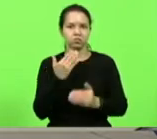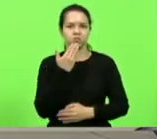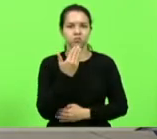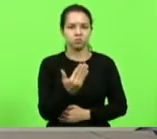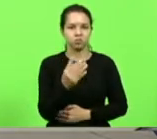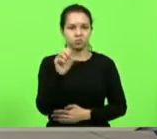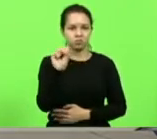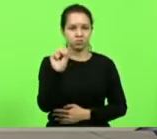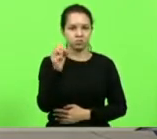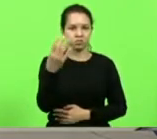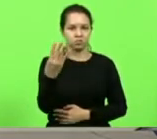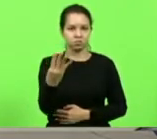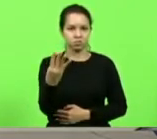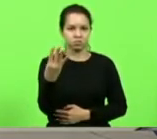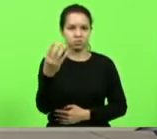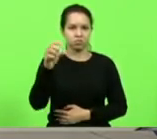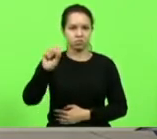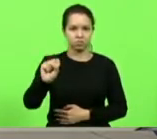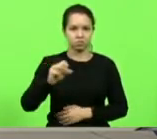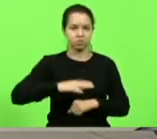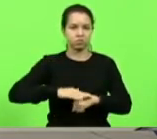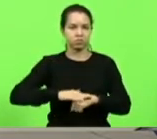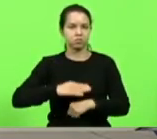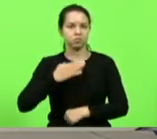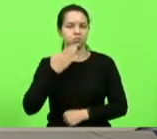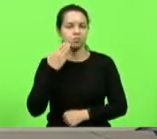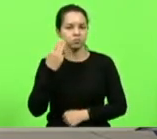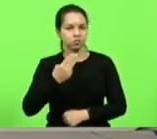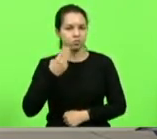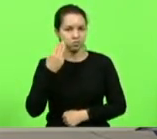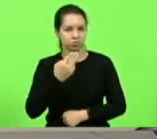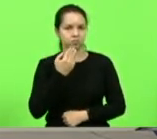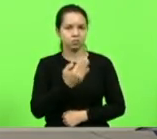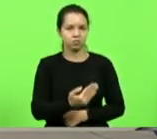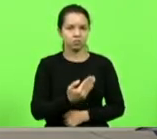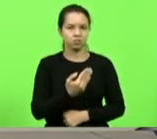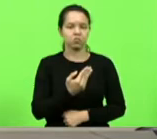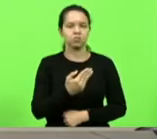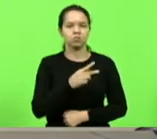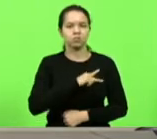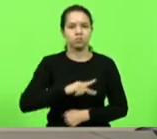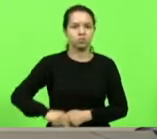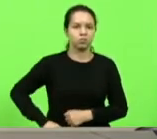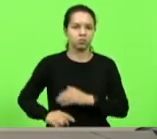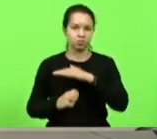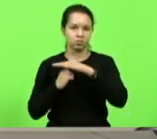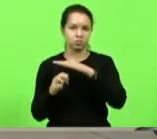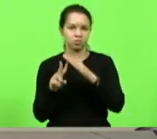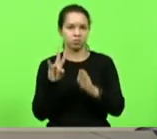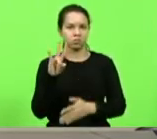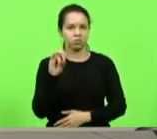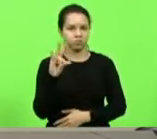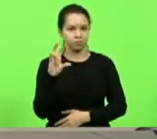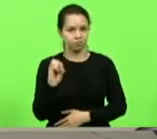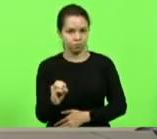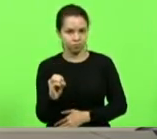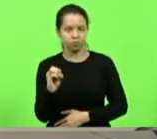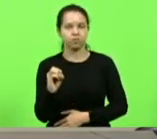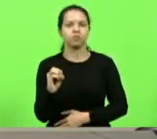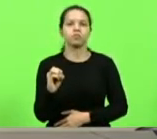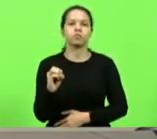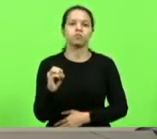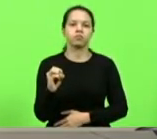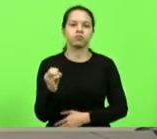Requerimento 848, autor deputado Márcio Machado, solicitando ao presidente da empresa Viva a instalação de uma antena de telefonia móvel na localidade de